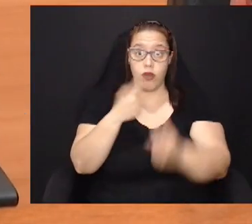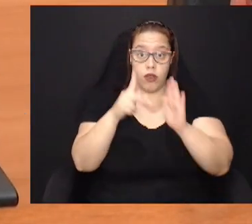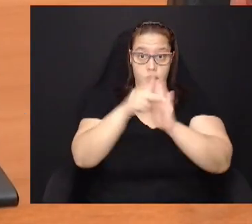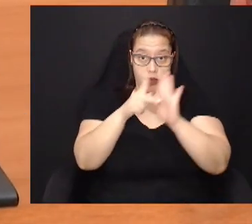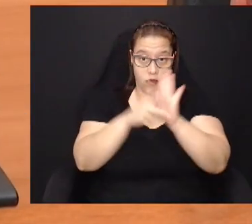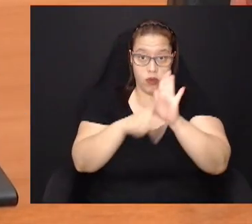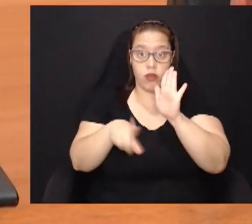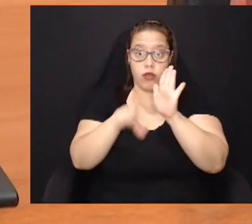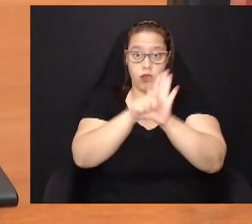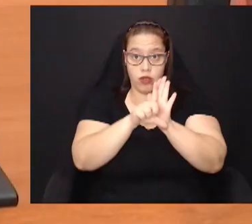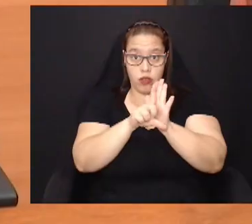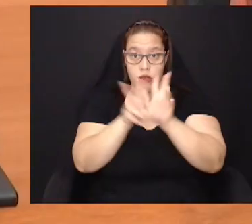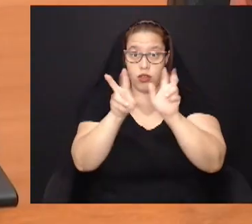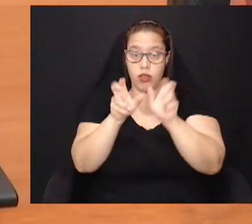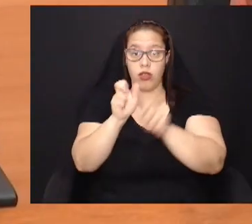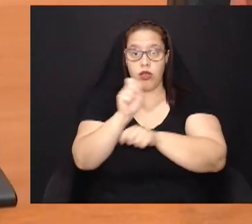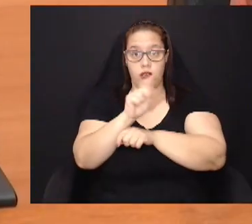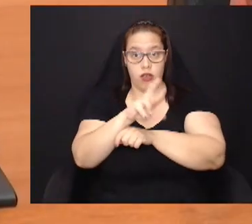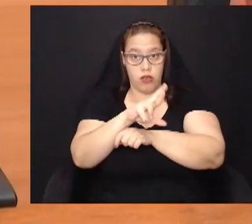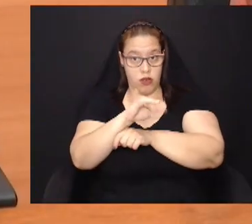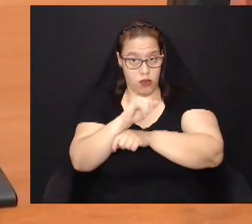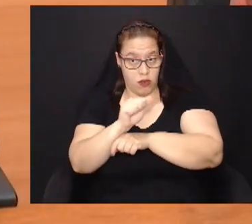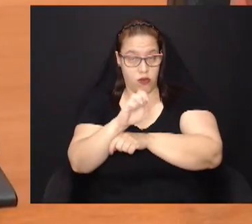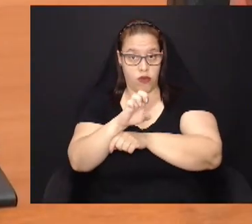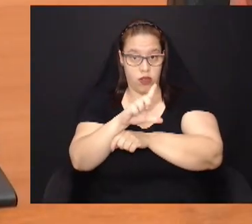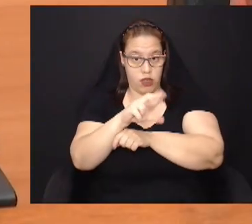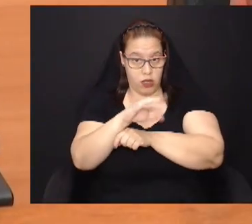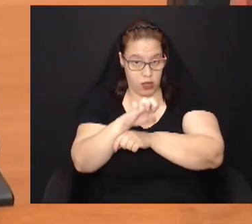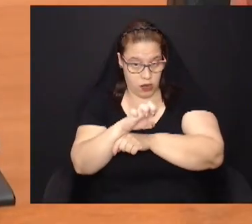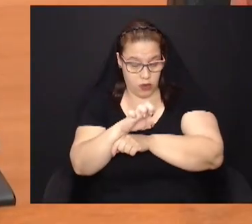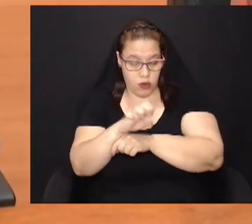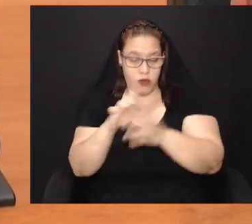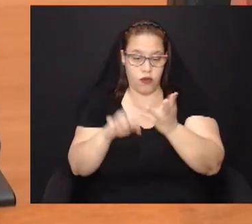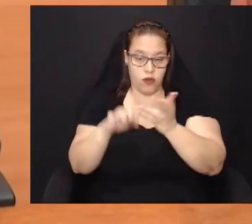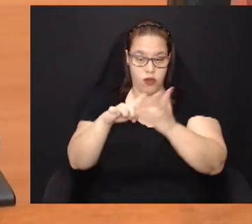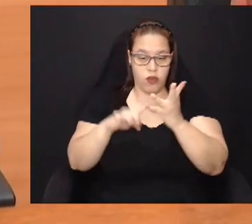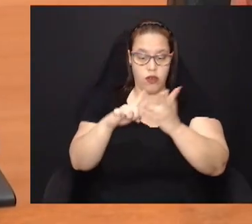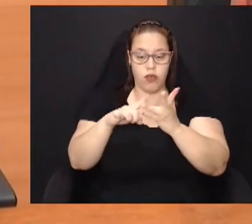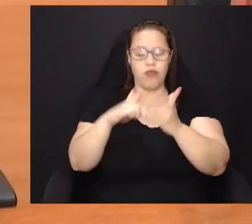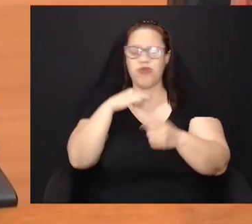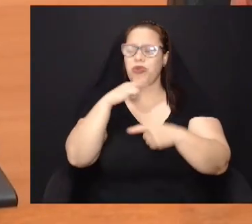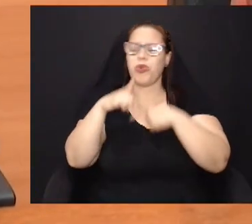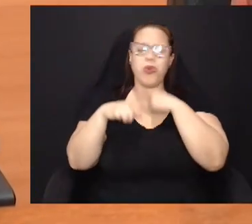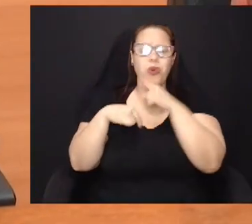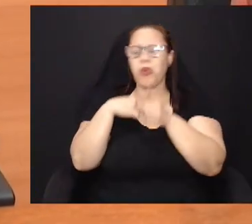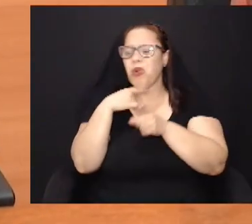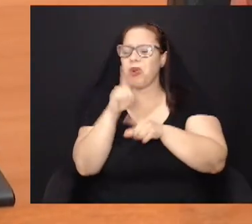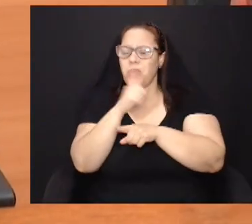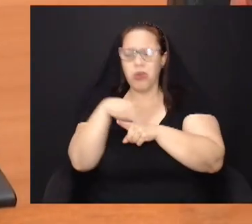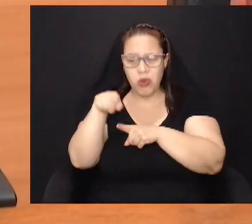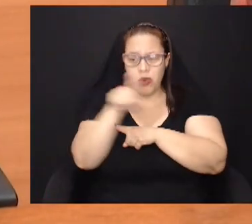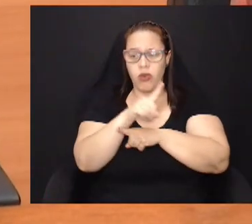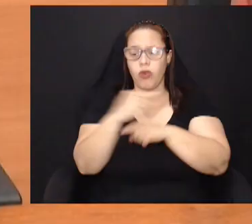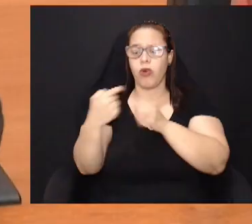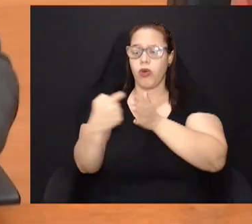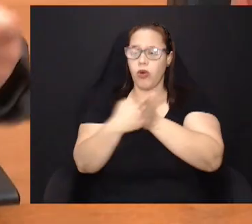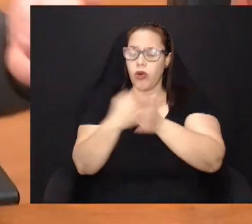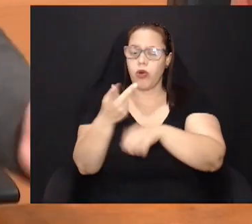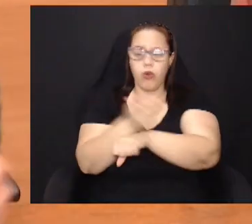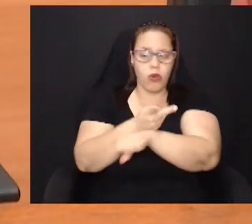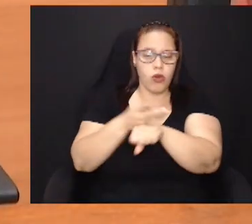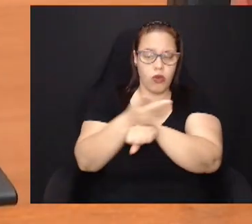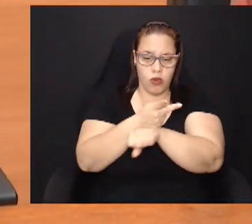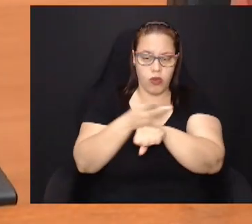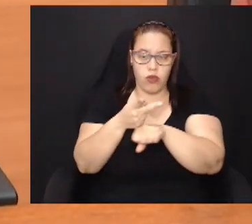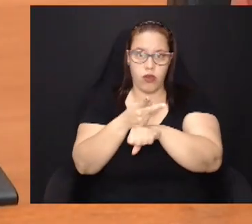leis sobre alvarás, sobre EIV. Então nós temos muitas dúvidas de vocês que nos procuraram, então nós